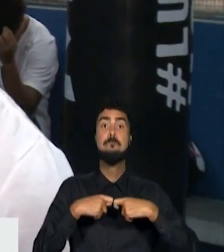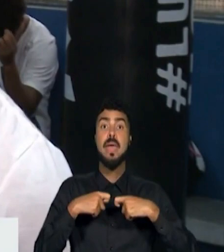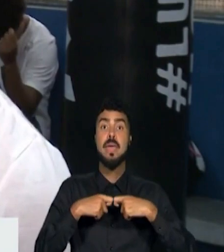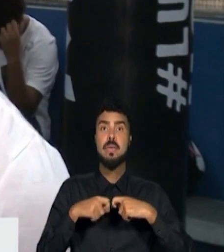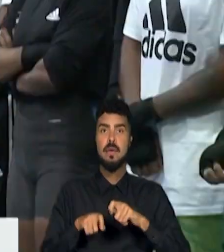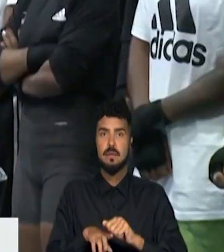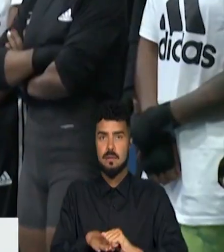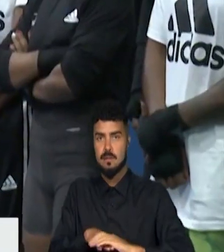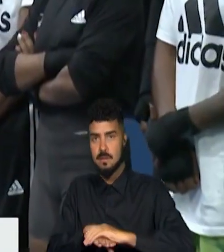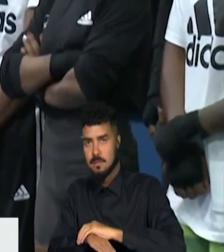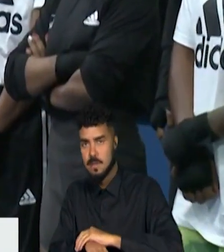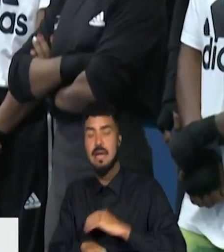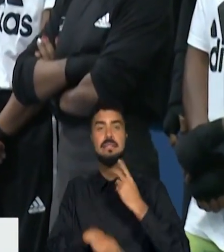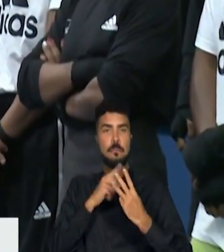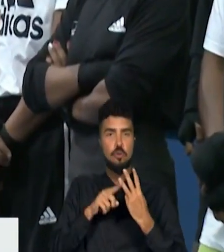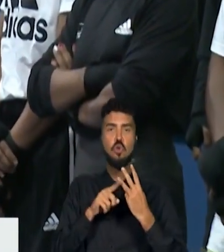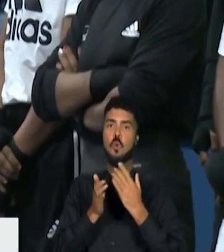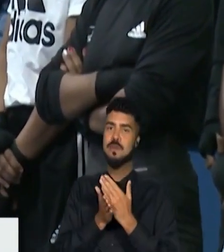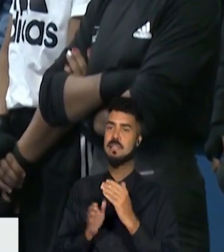dar aula de boxe.